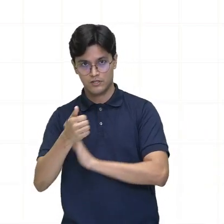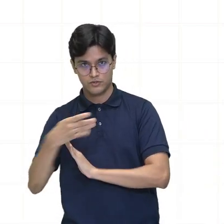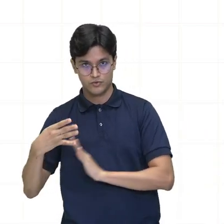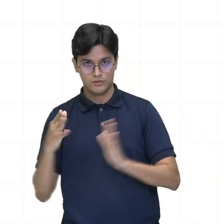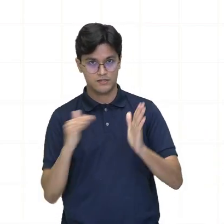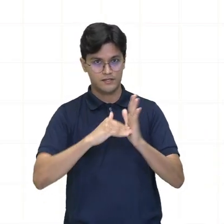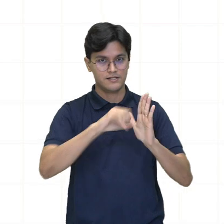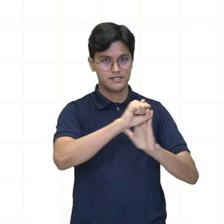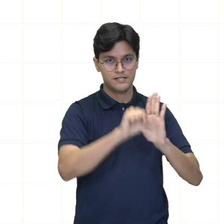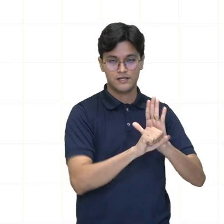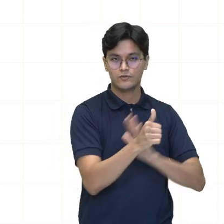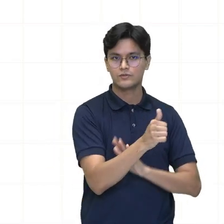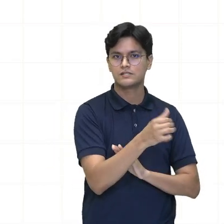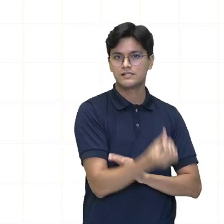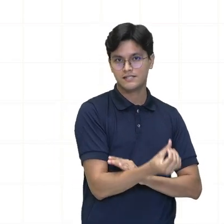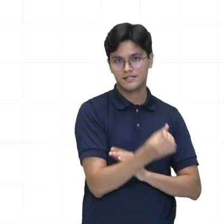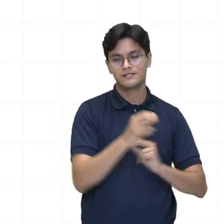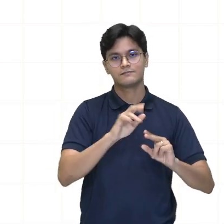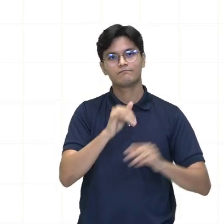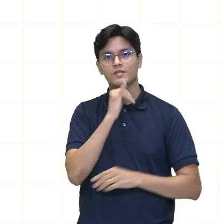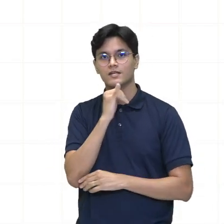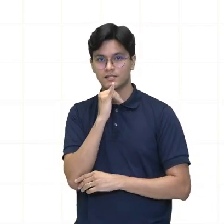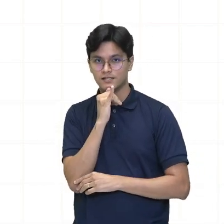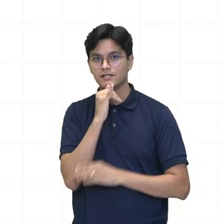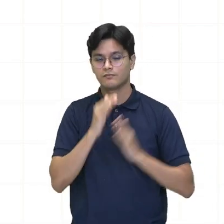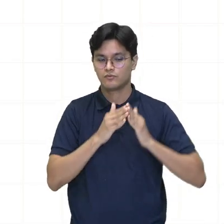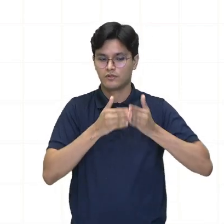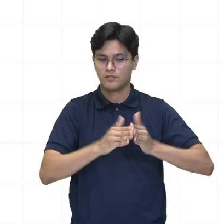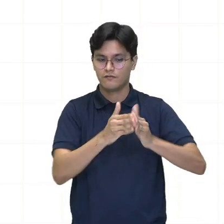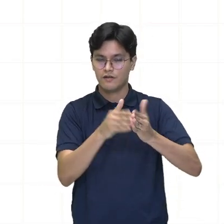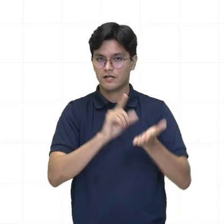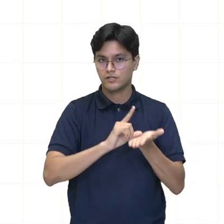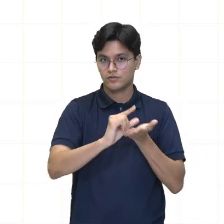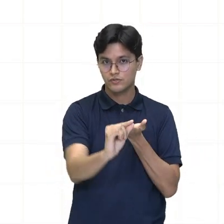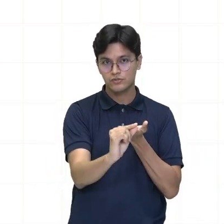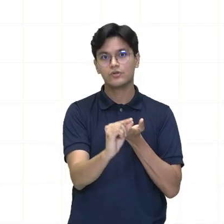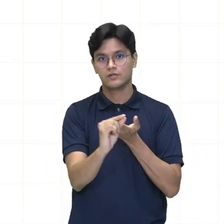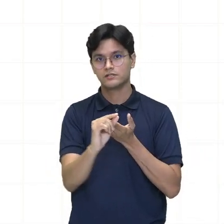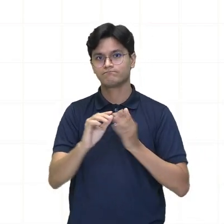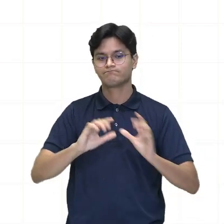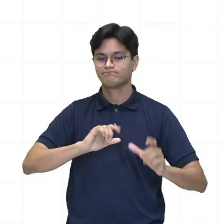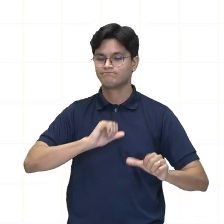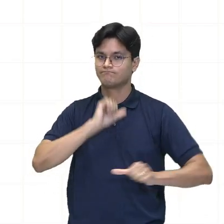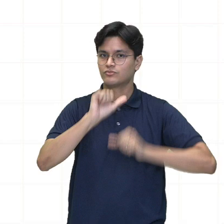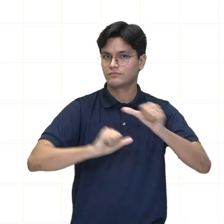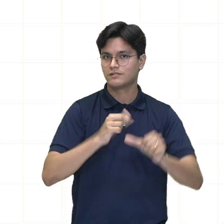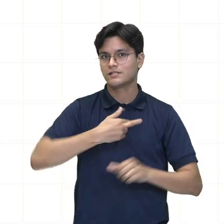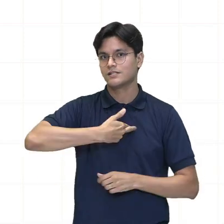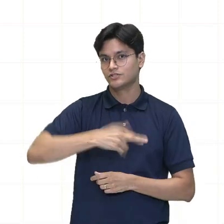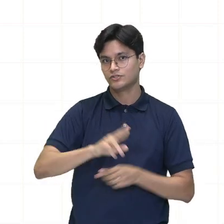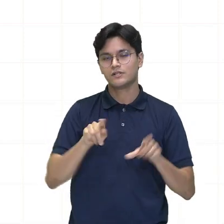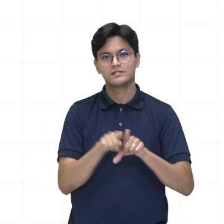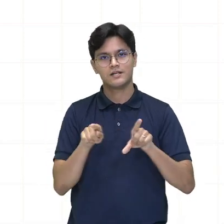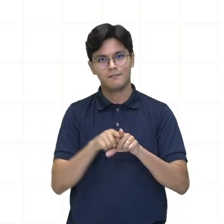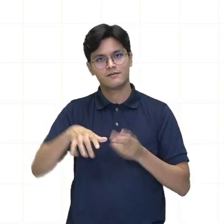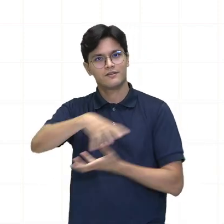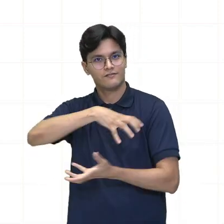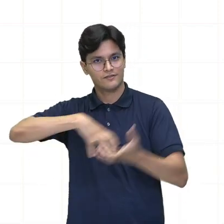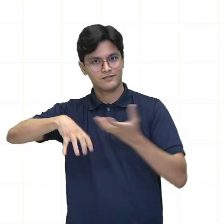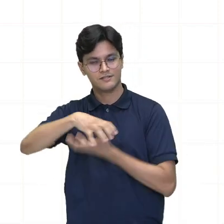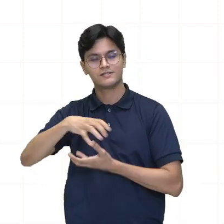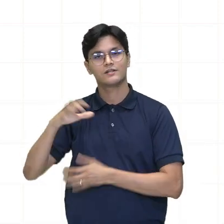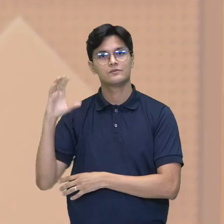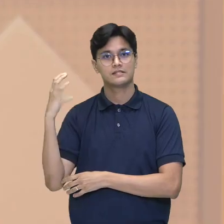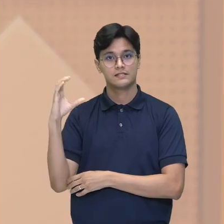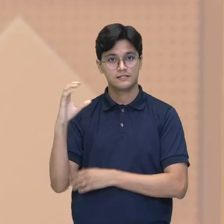exemplo, as grandes navegações, reformas religiosas e a revolução científica. Então, todos esses acontecimentos